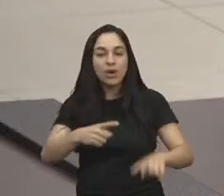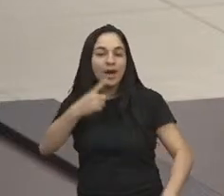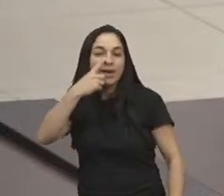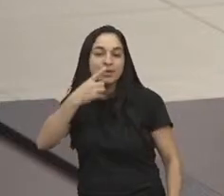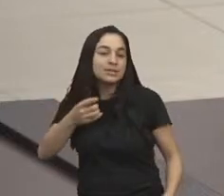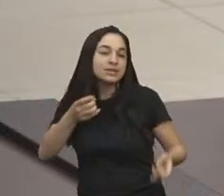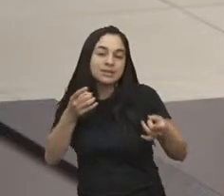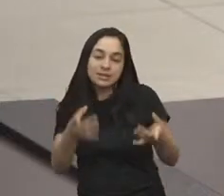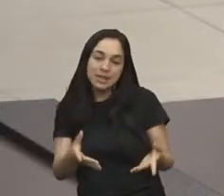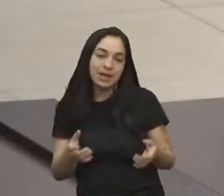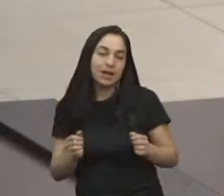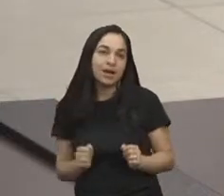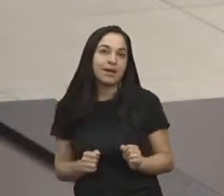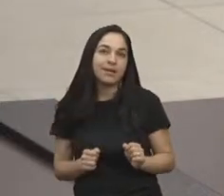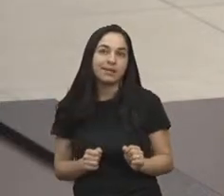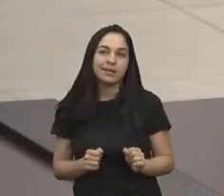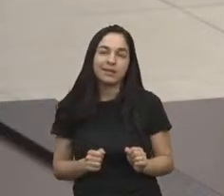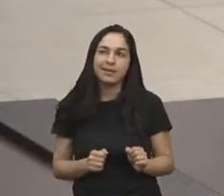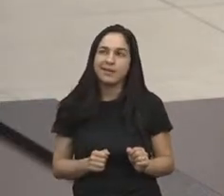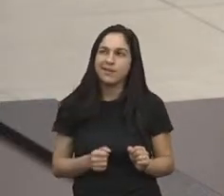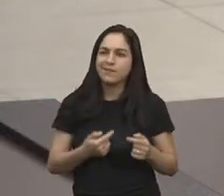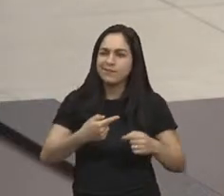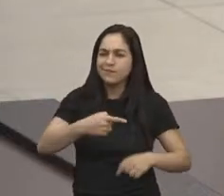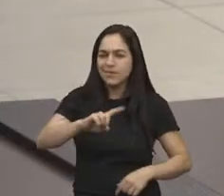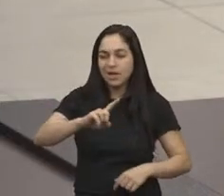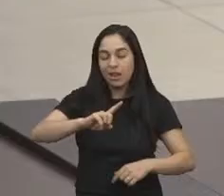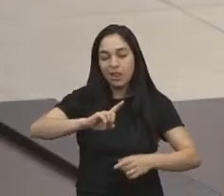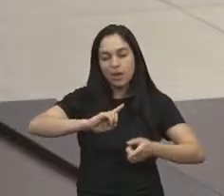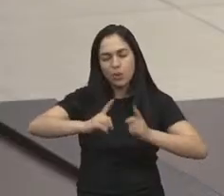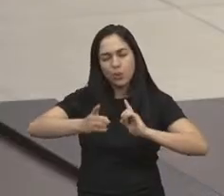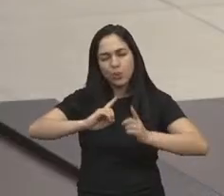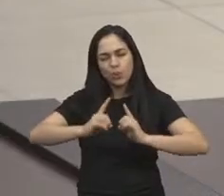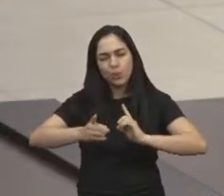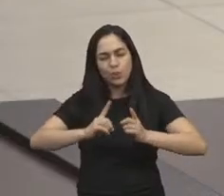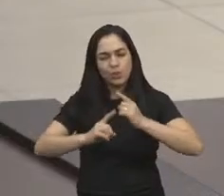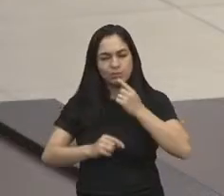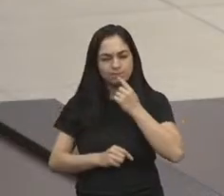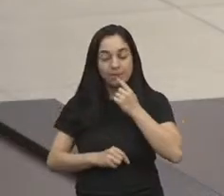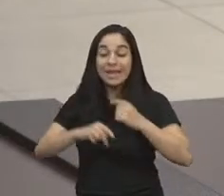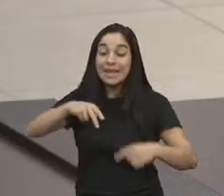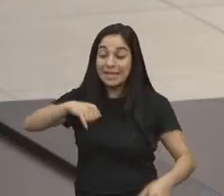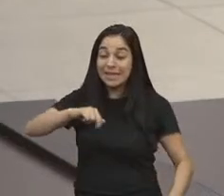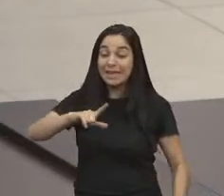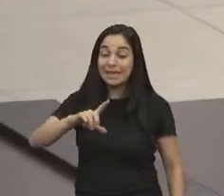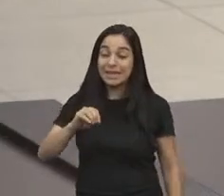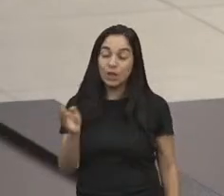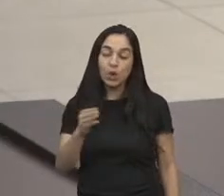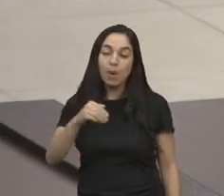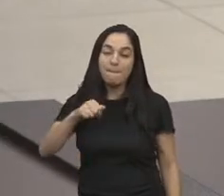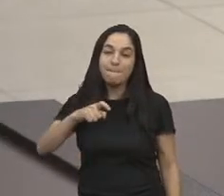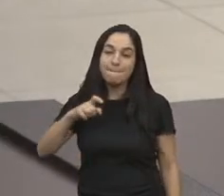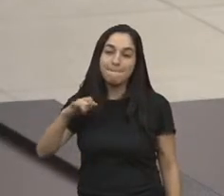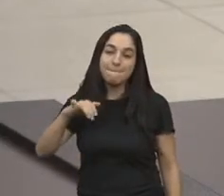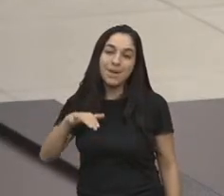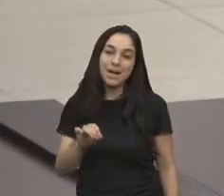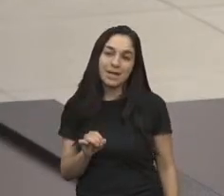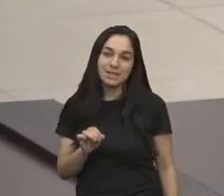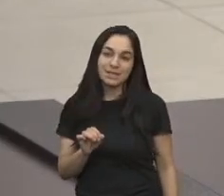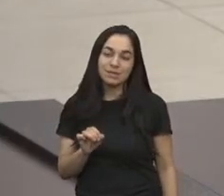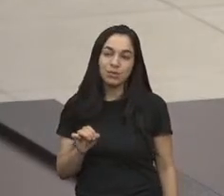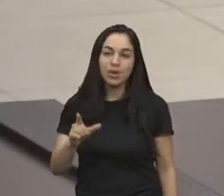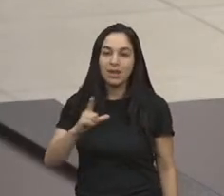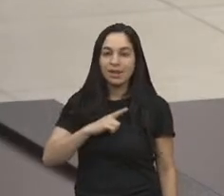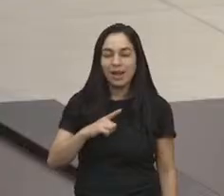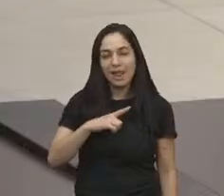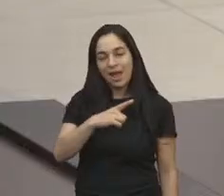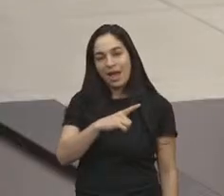quem vai na rodovia Nilo Máximo, entra onde tem o